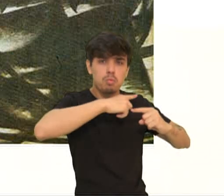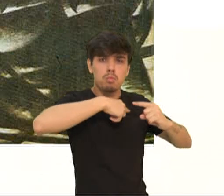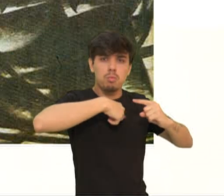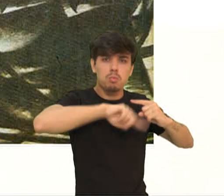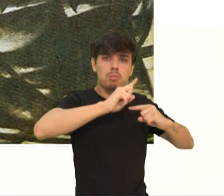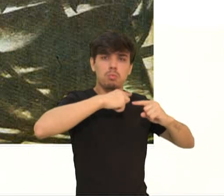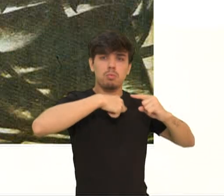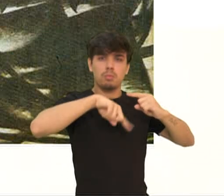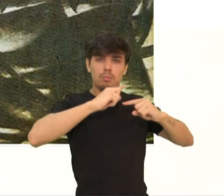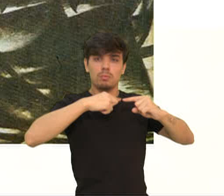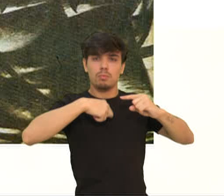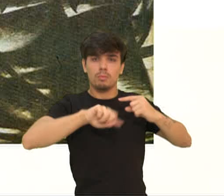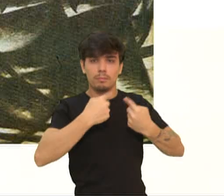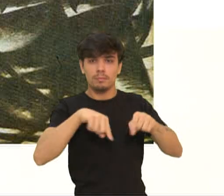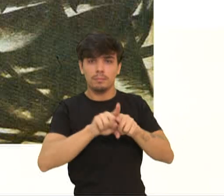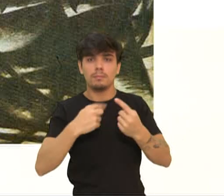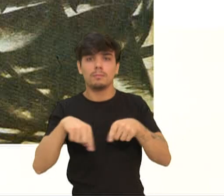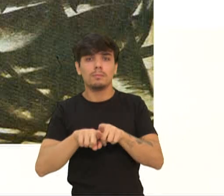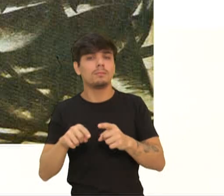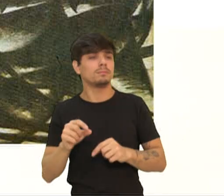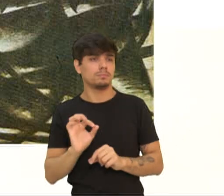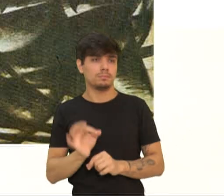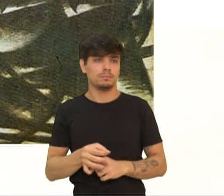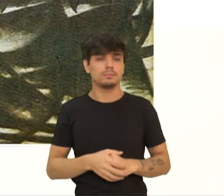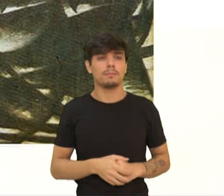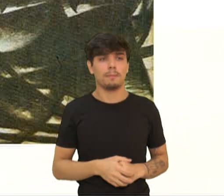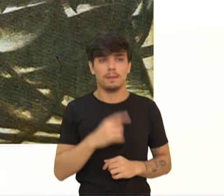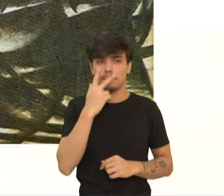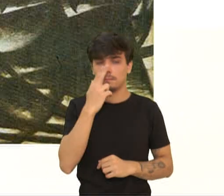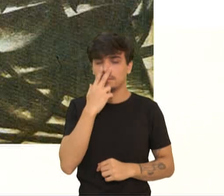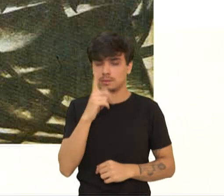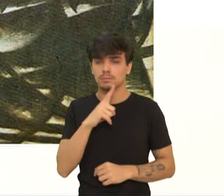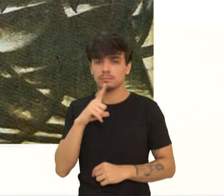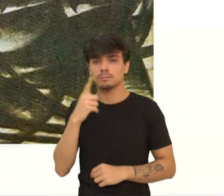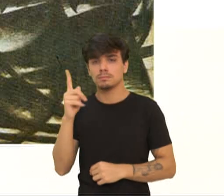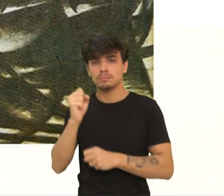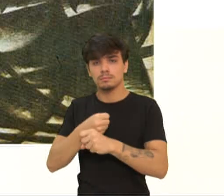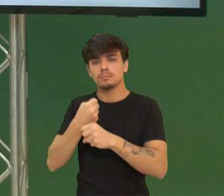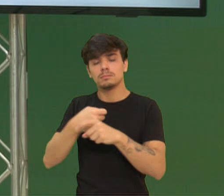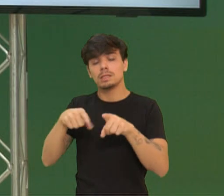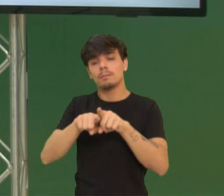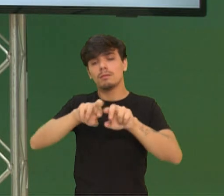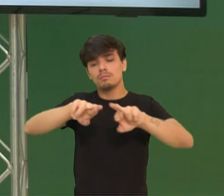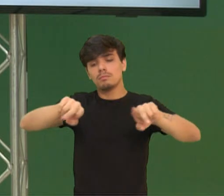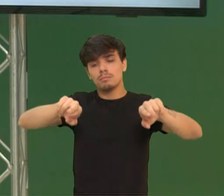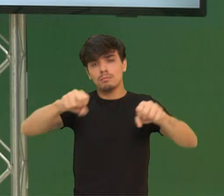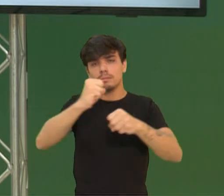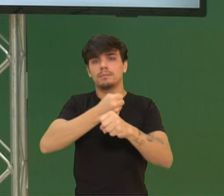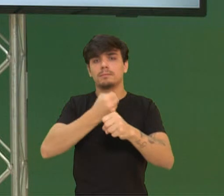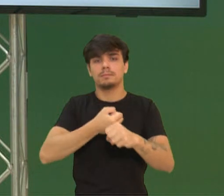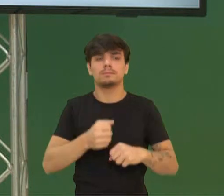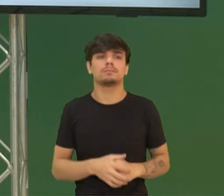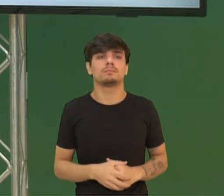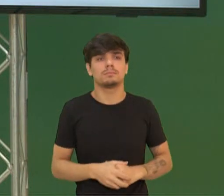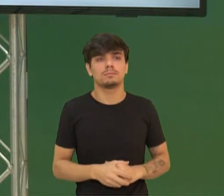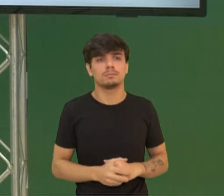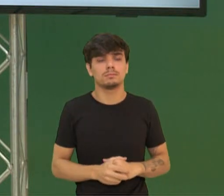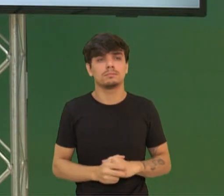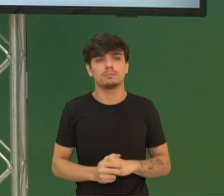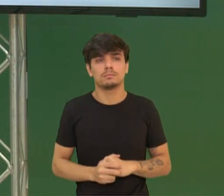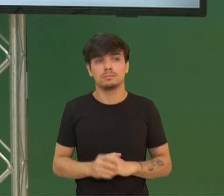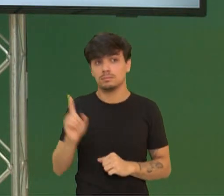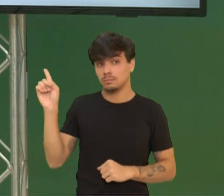Então, pessoal, as principais características do movimento futurismo são o correto alternativa B, movimento, tecnologia e vida